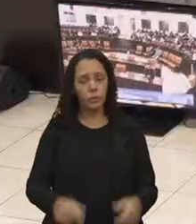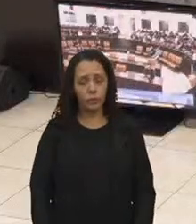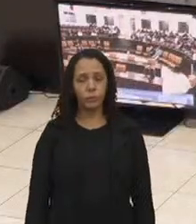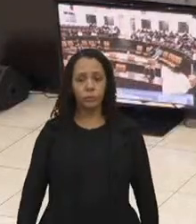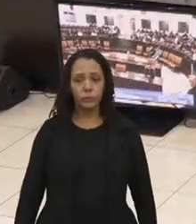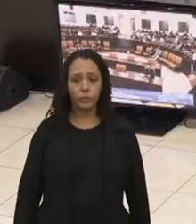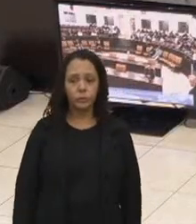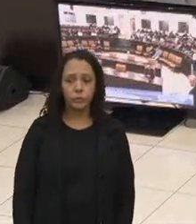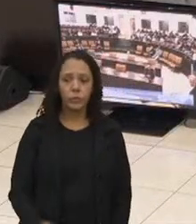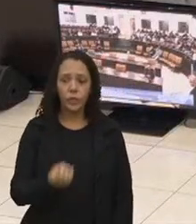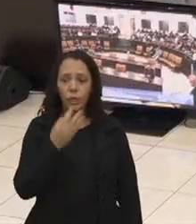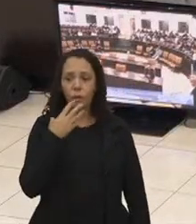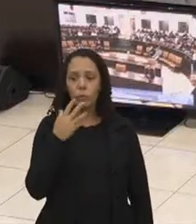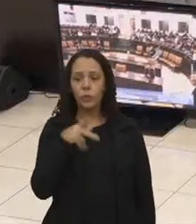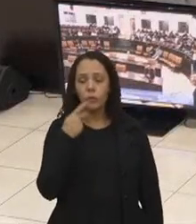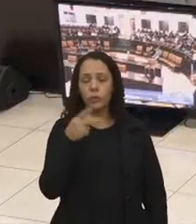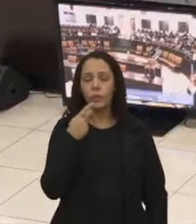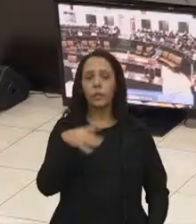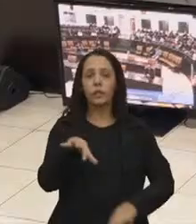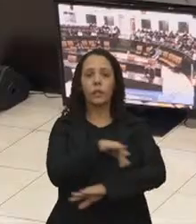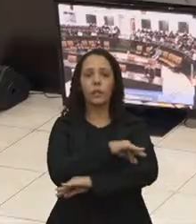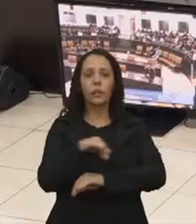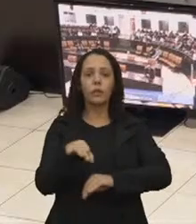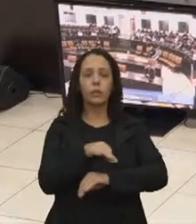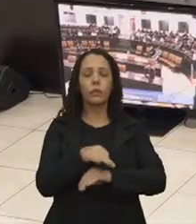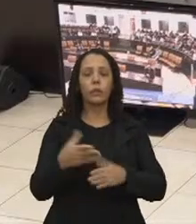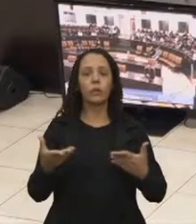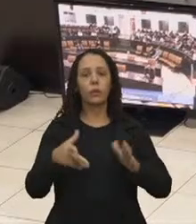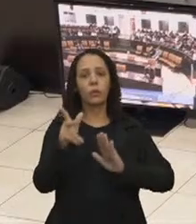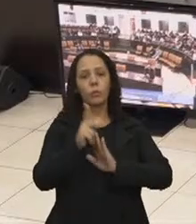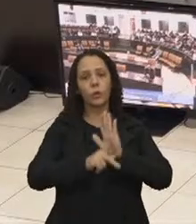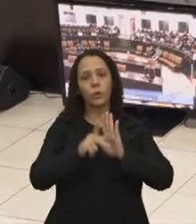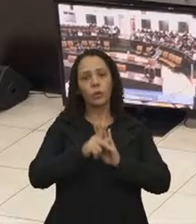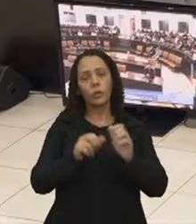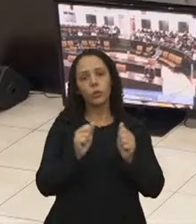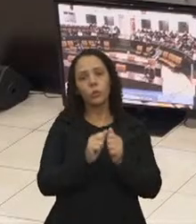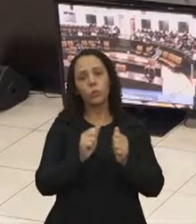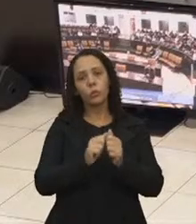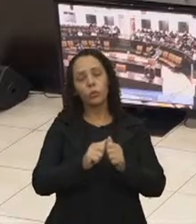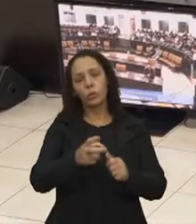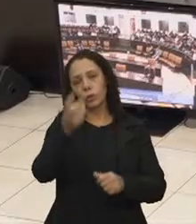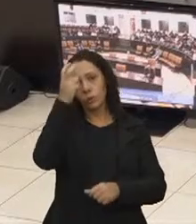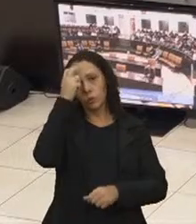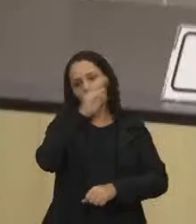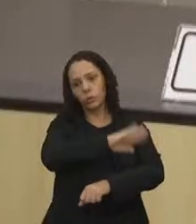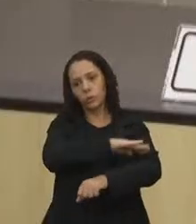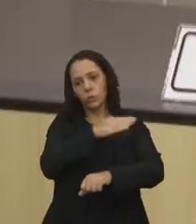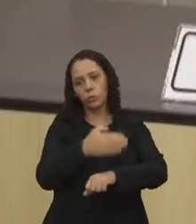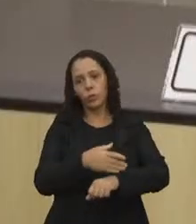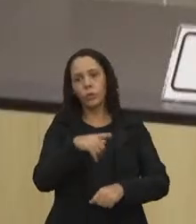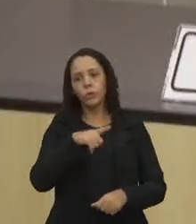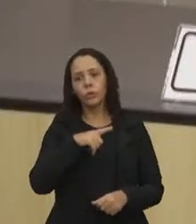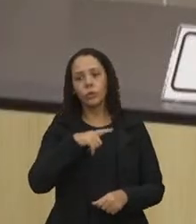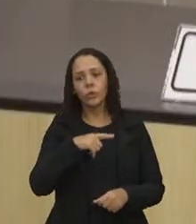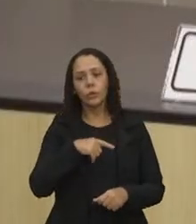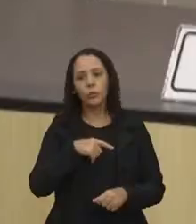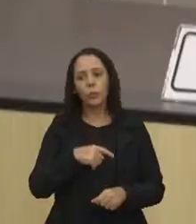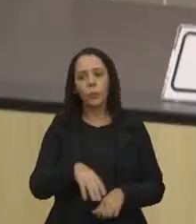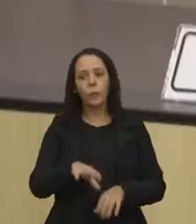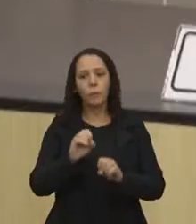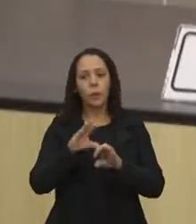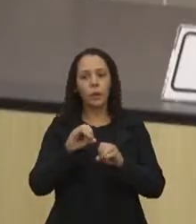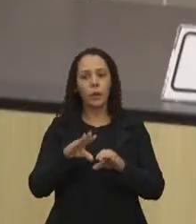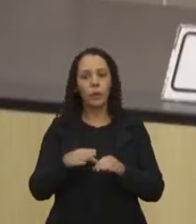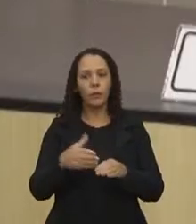falar que a arquitetura começou um projeto extensionista agora, com a Cultura no Morro. Até tivemos aula magna essa semana,